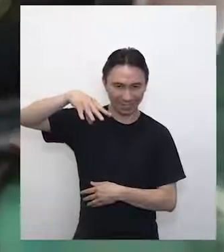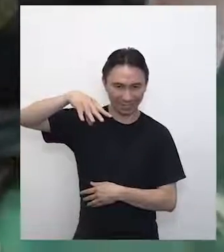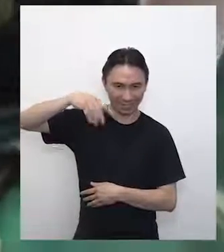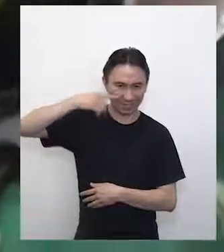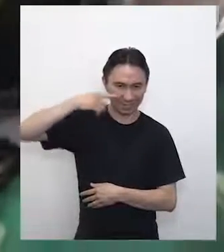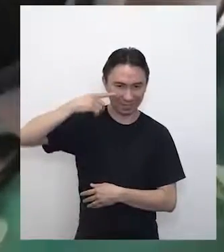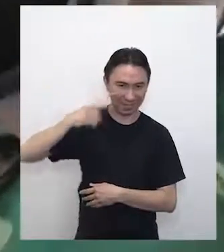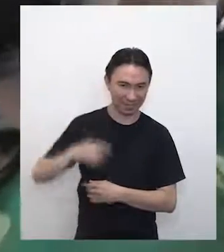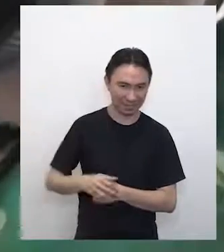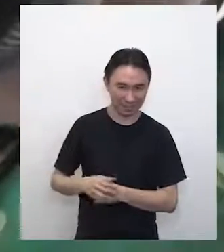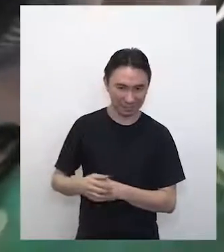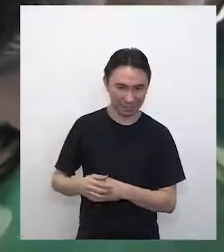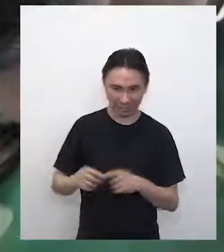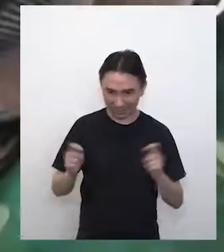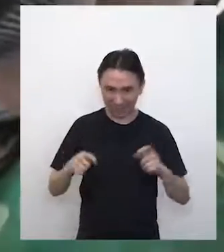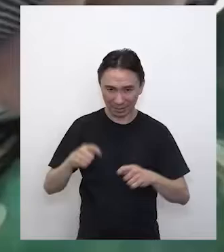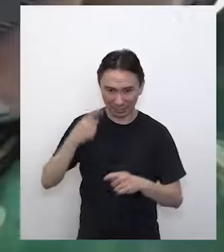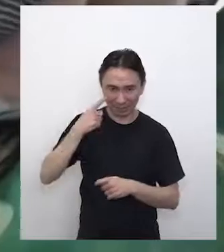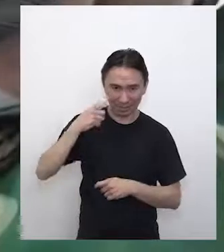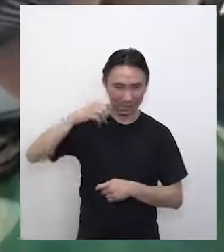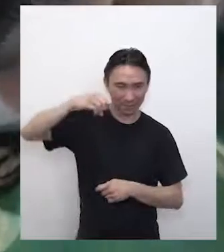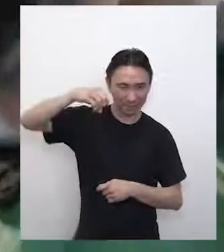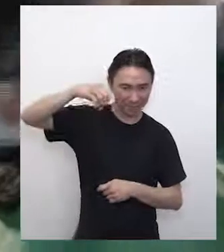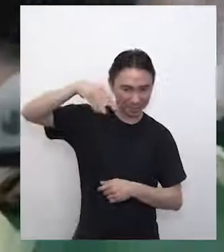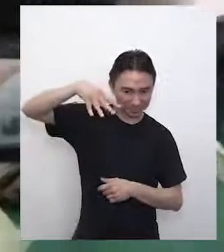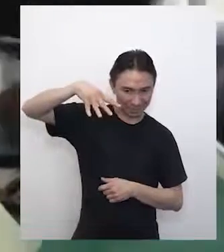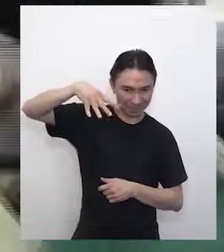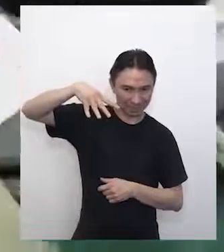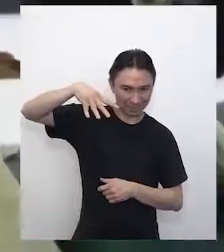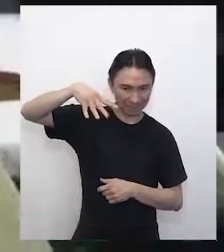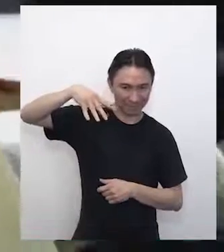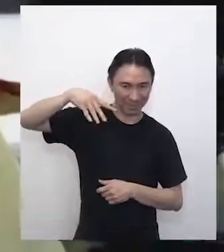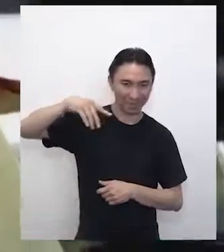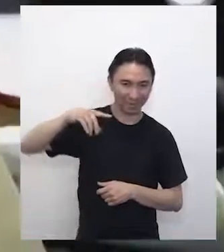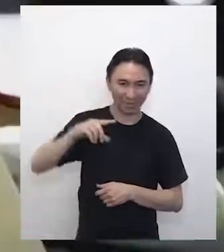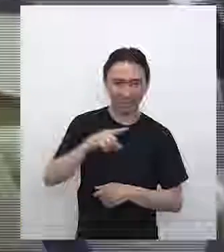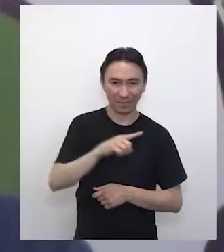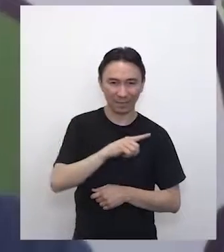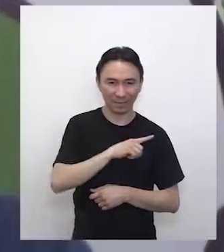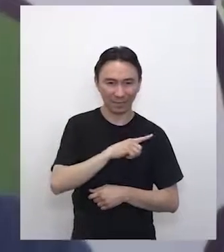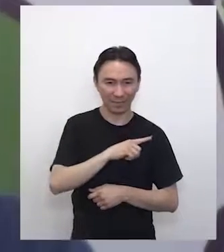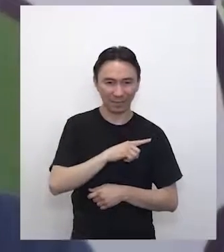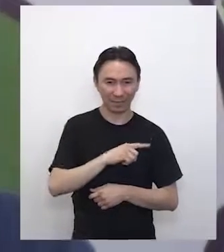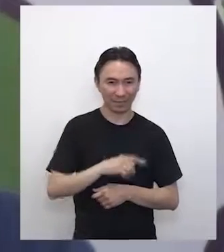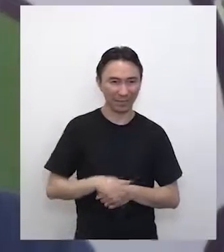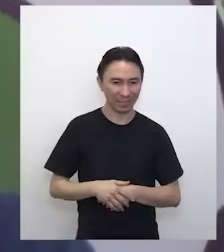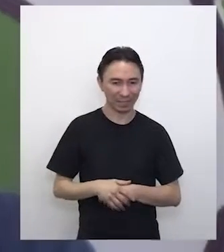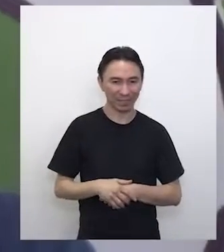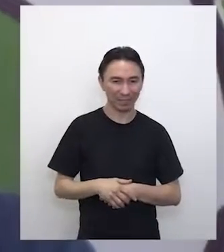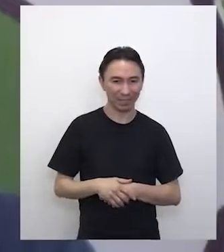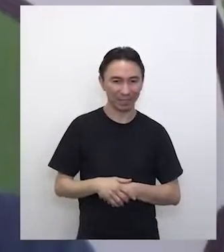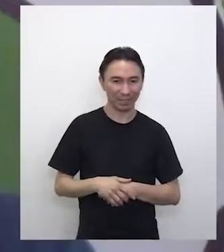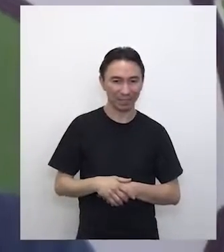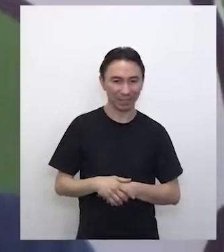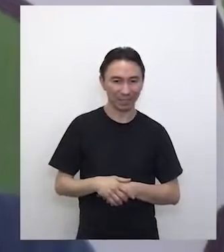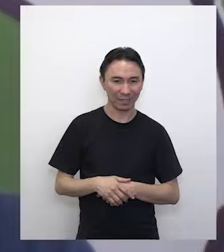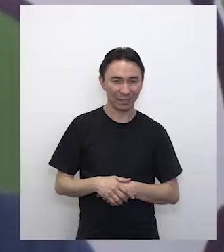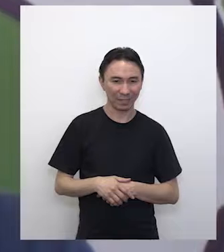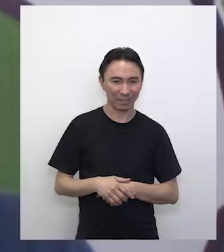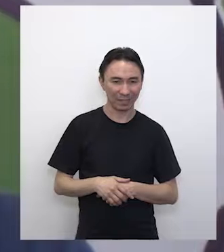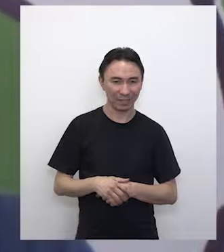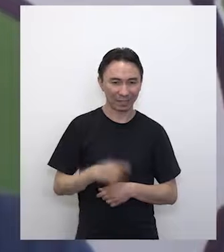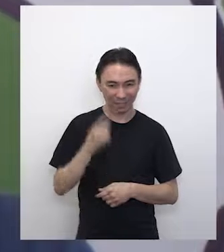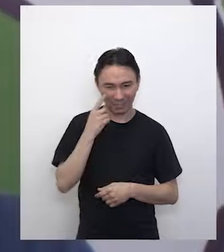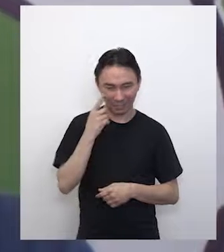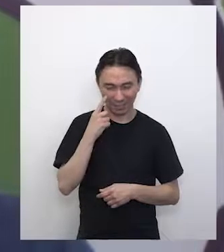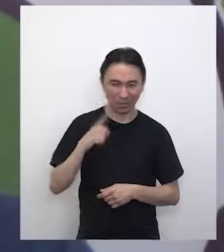achar. Aqui, ó. Dá para ver a luz? Então, eu gero... Paulo, quer falar? Não, tá ótima a